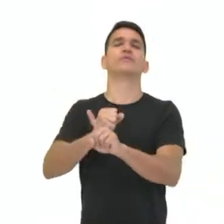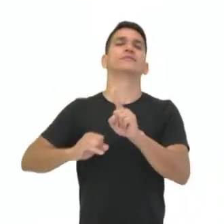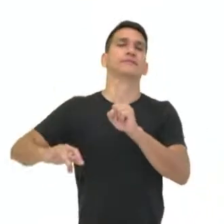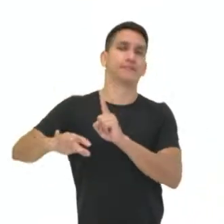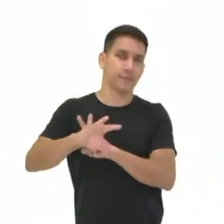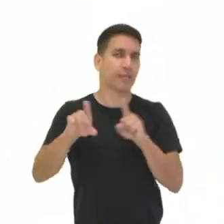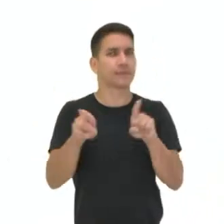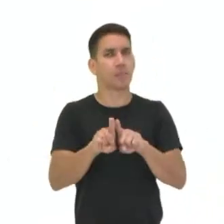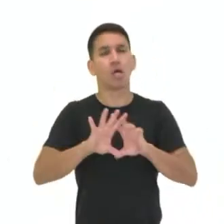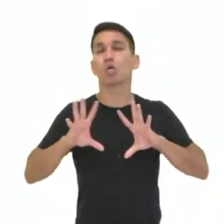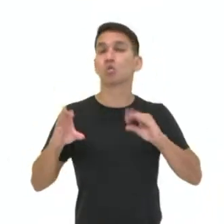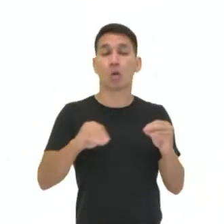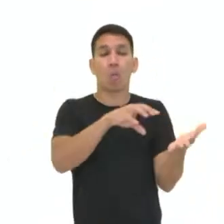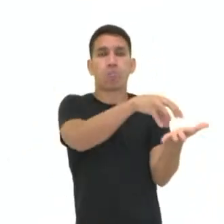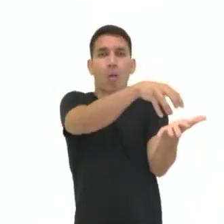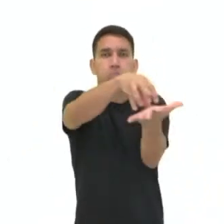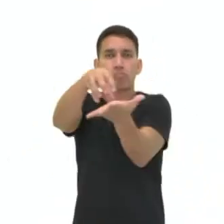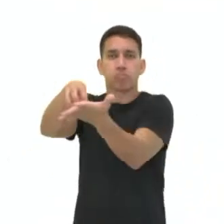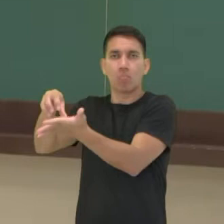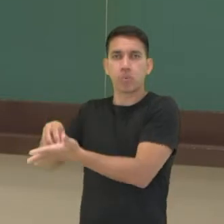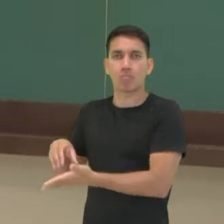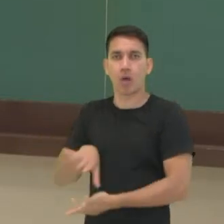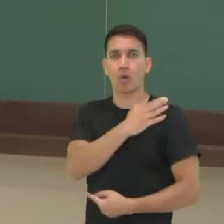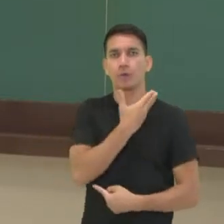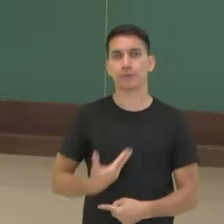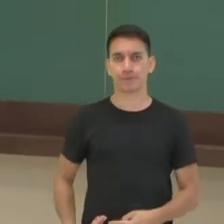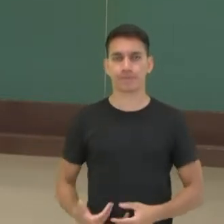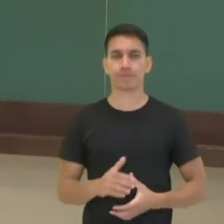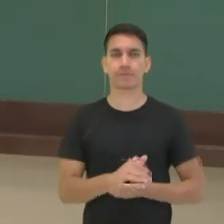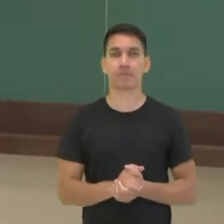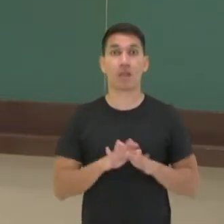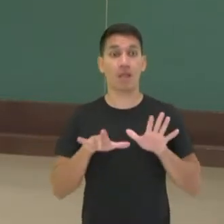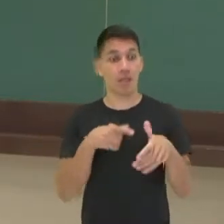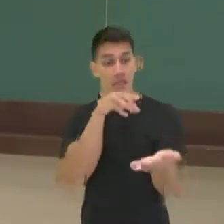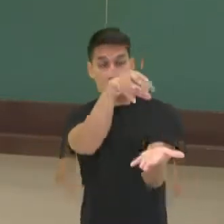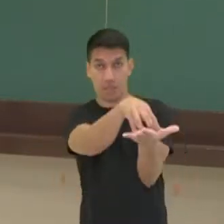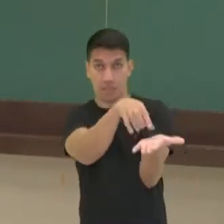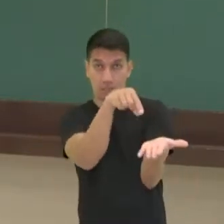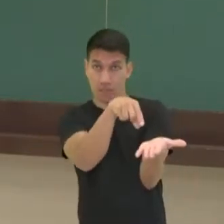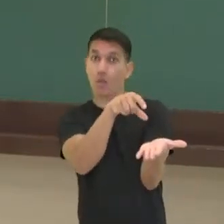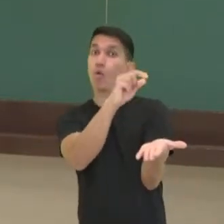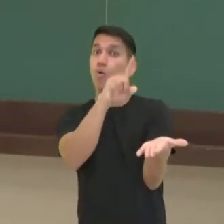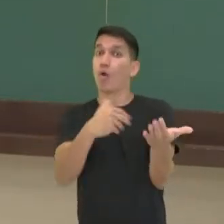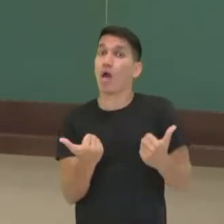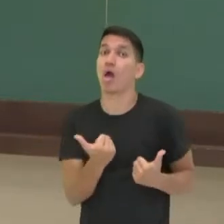as instituições do Estado. Então este órgão, ele